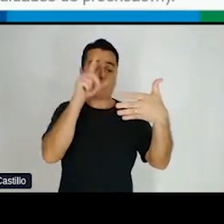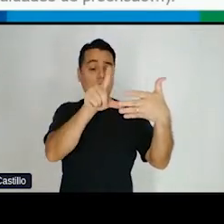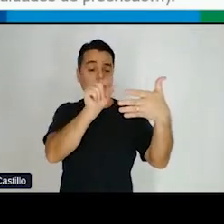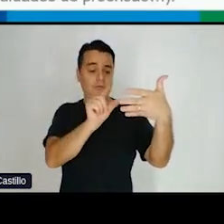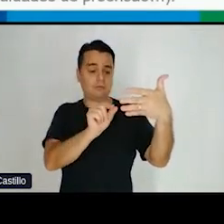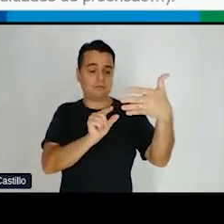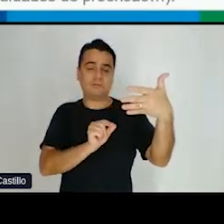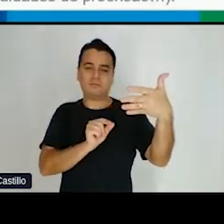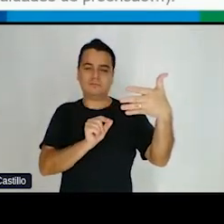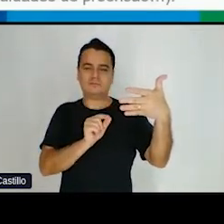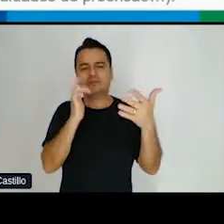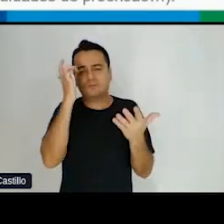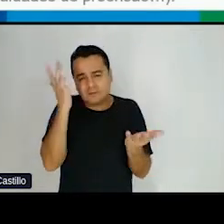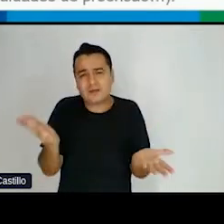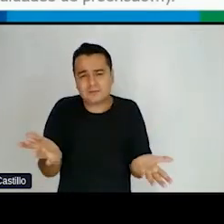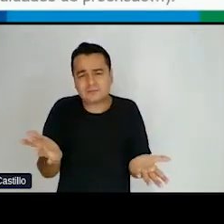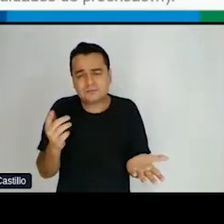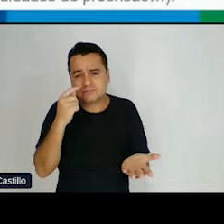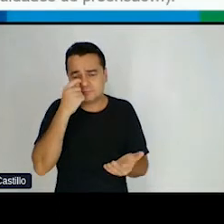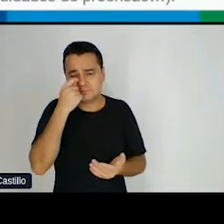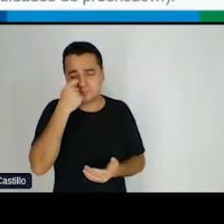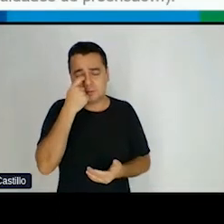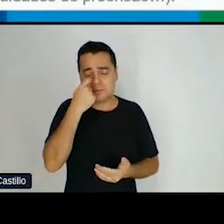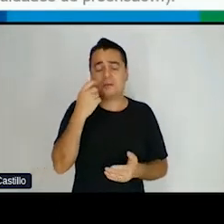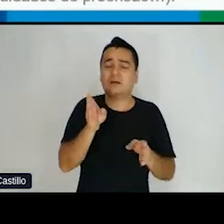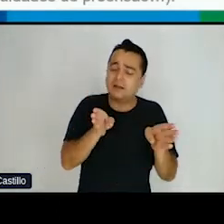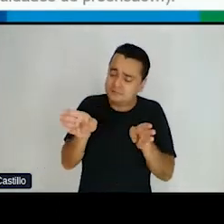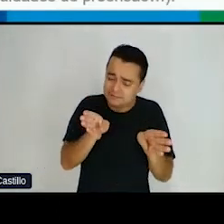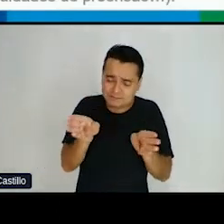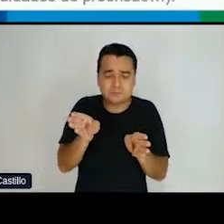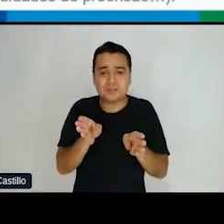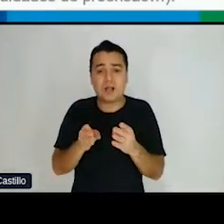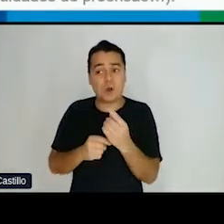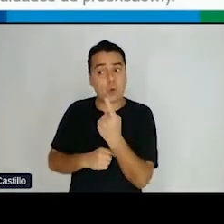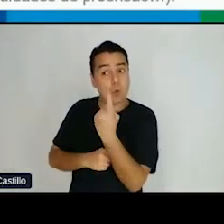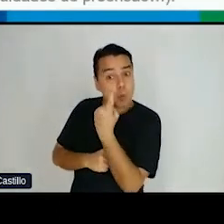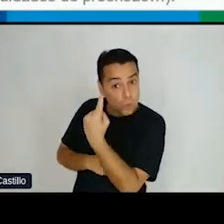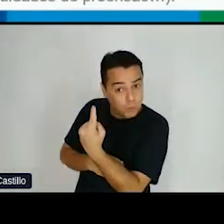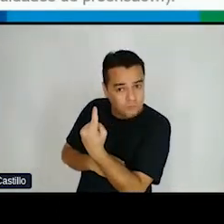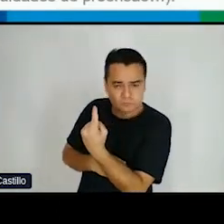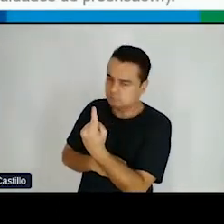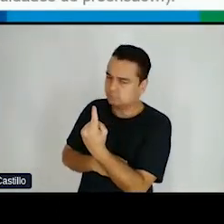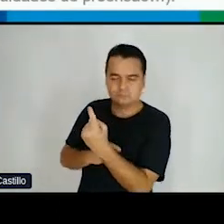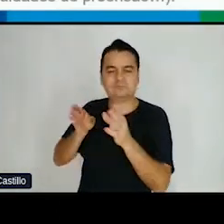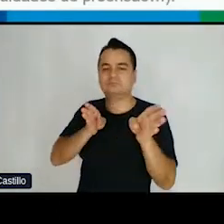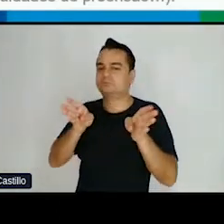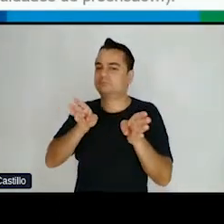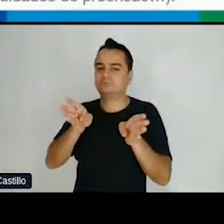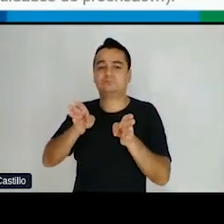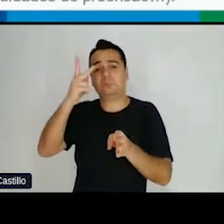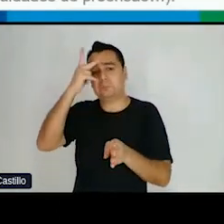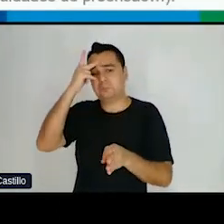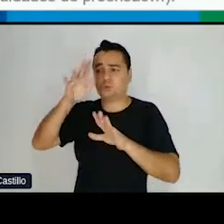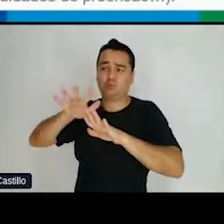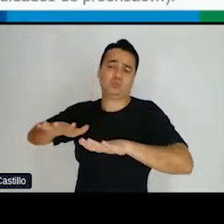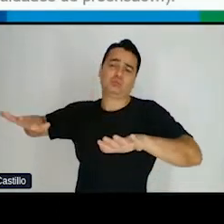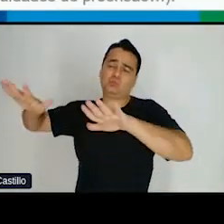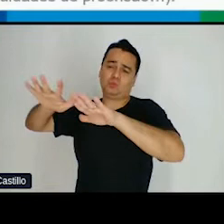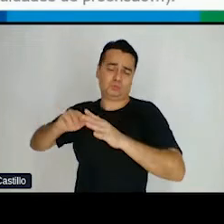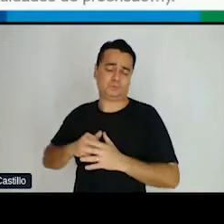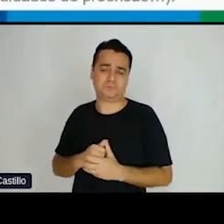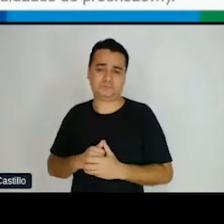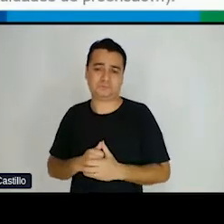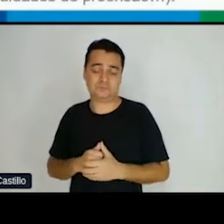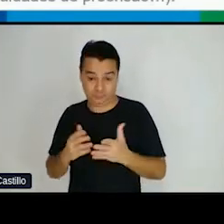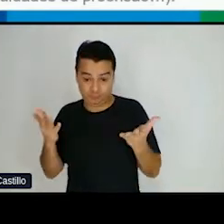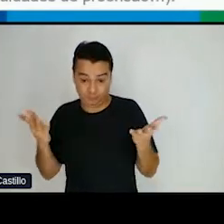coisas, que se a gente for pensar, não é acessibilidade para um público, é acessibilidade para pessoas. Porque hoje, quando a